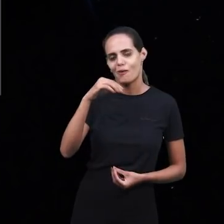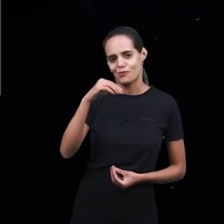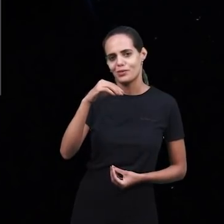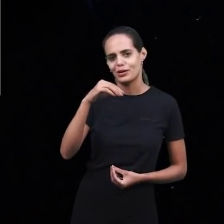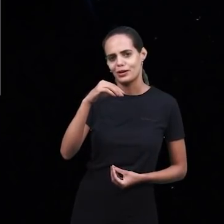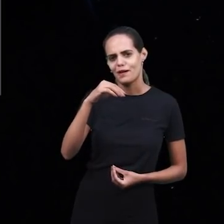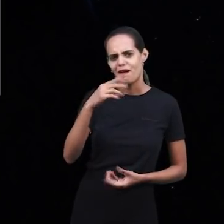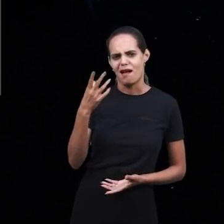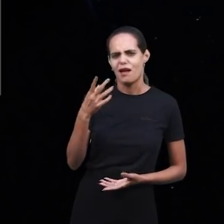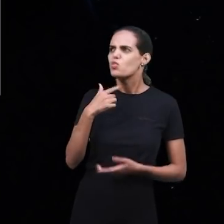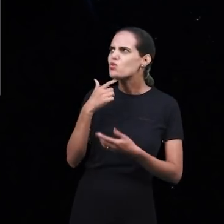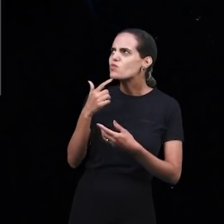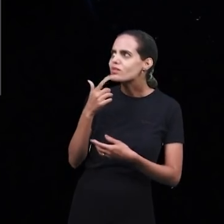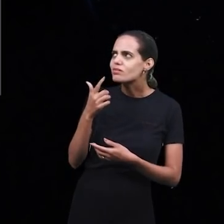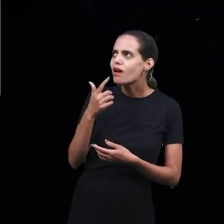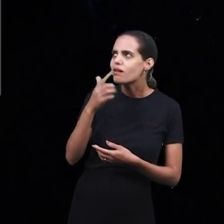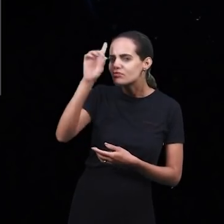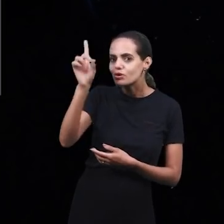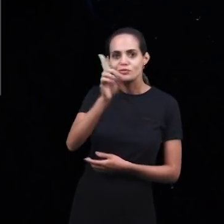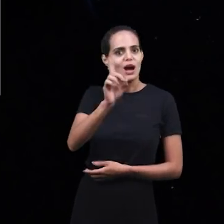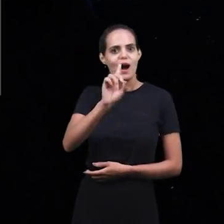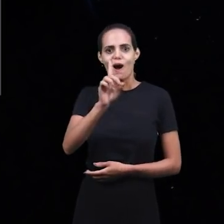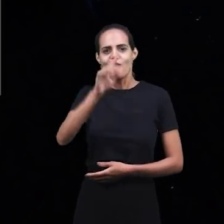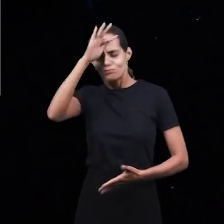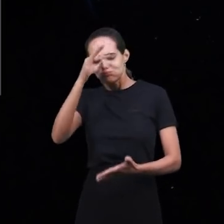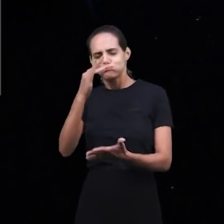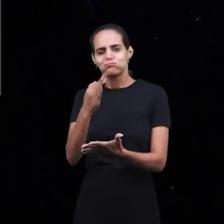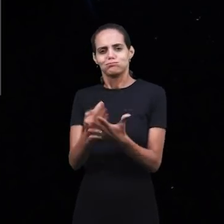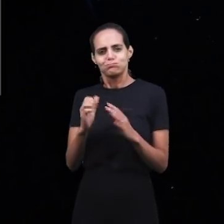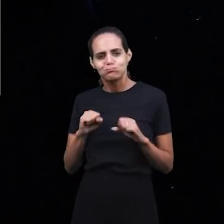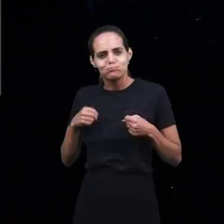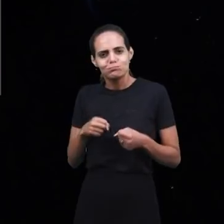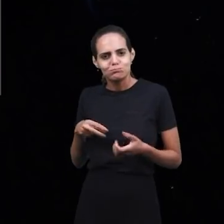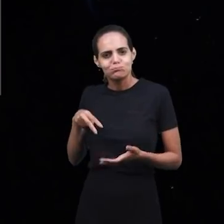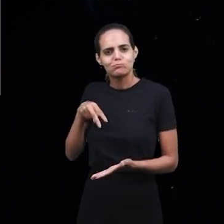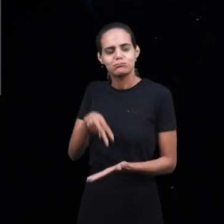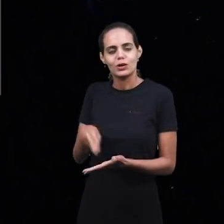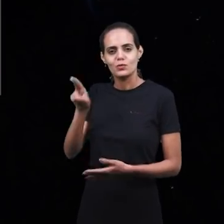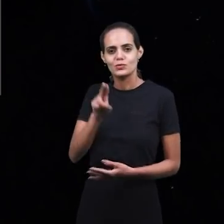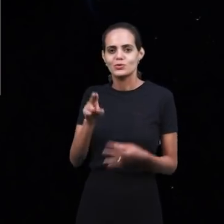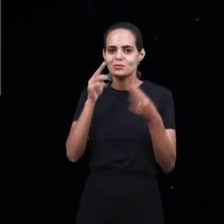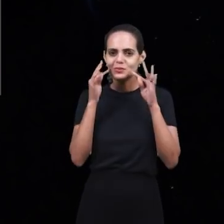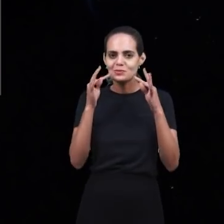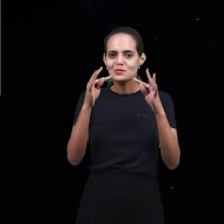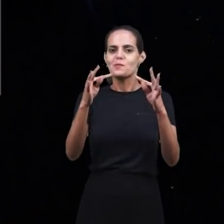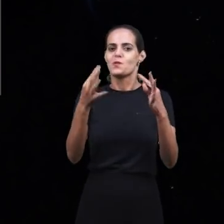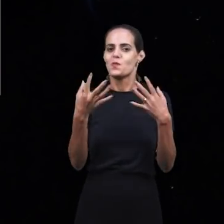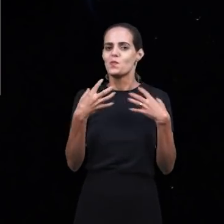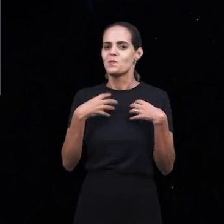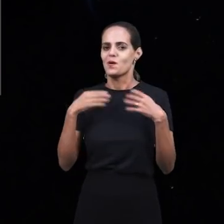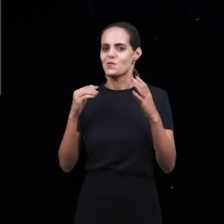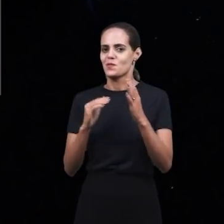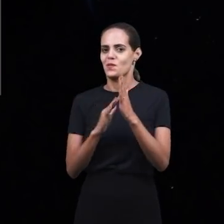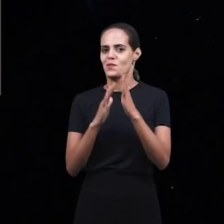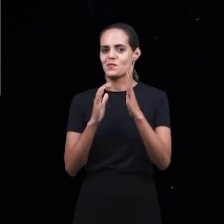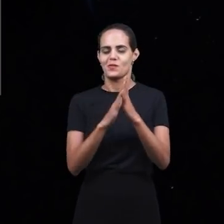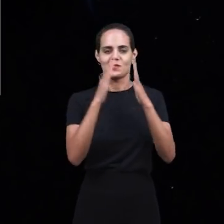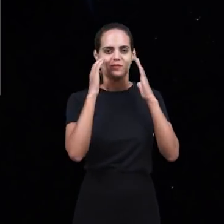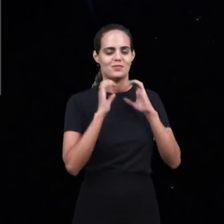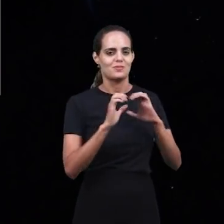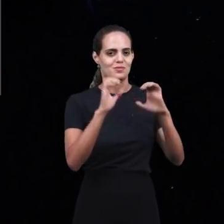e Salvador, e com gratidão e fé inabalável, usou seu testemunho em forma de canção para levar o Evangelho